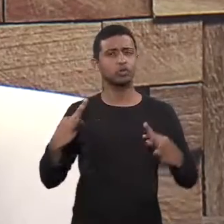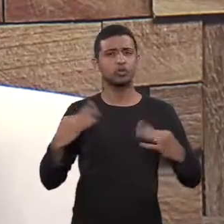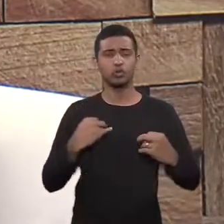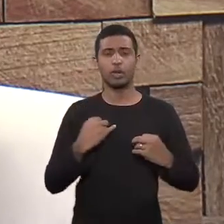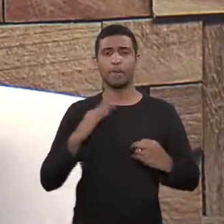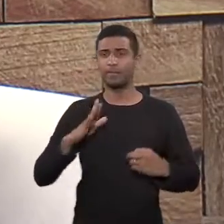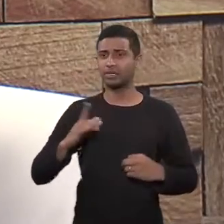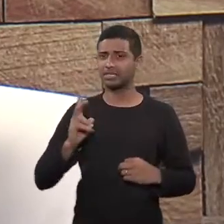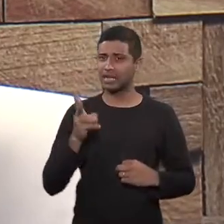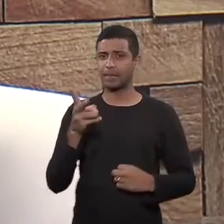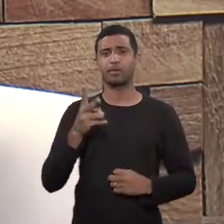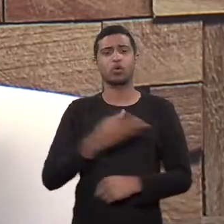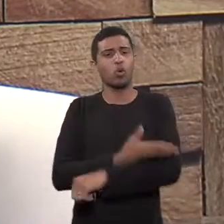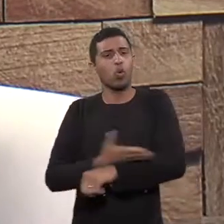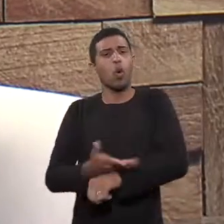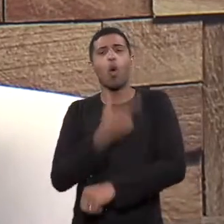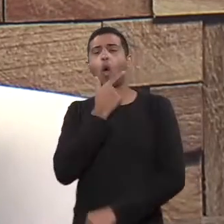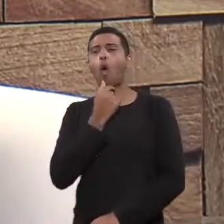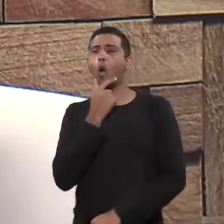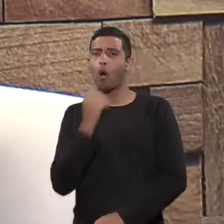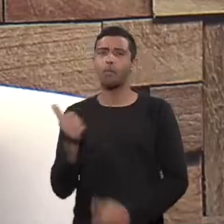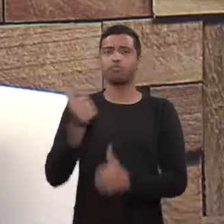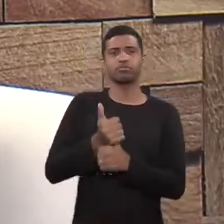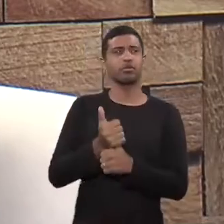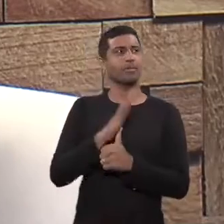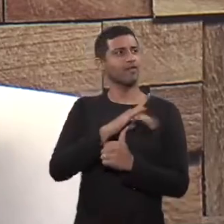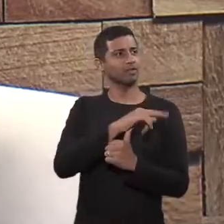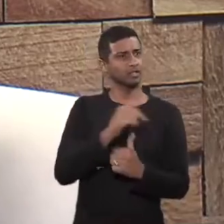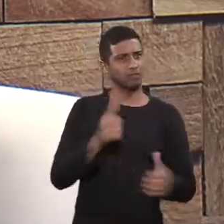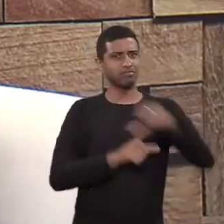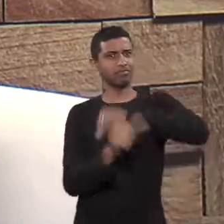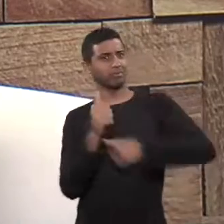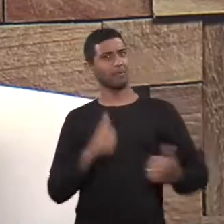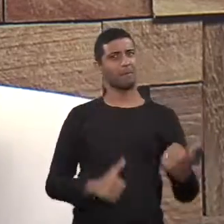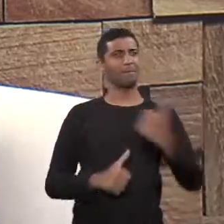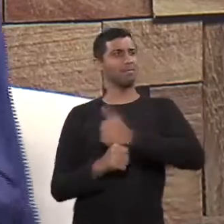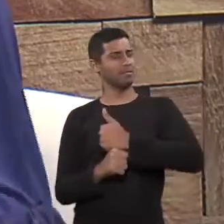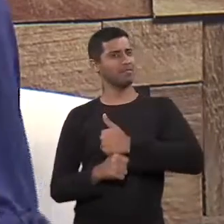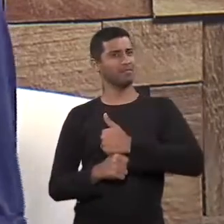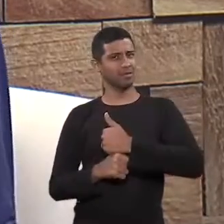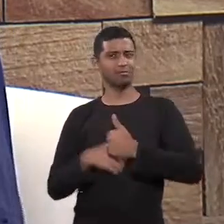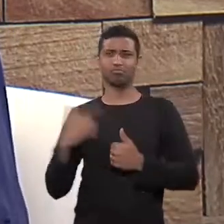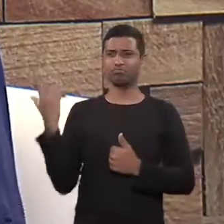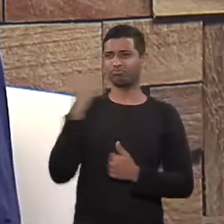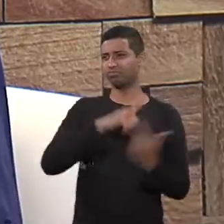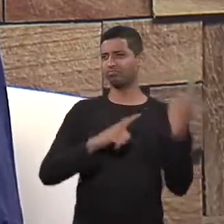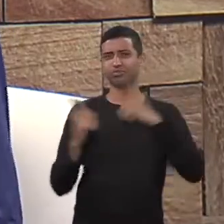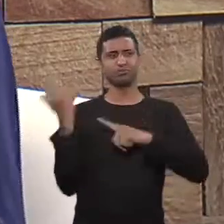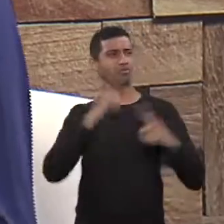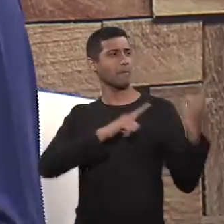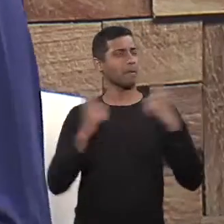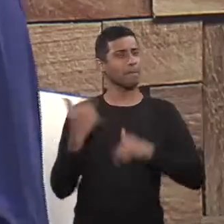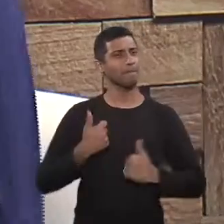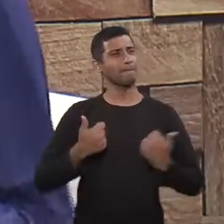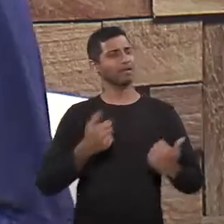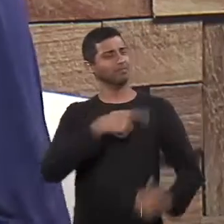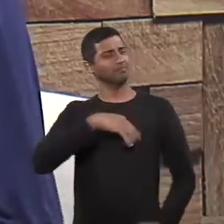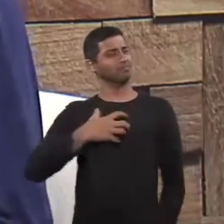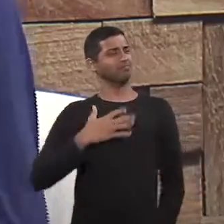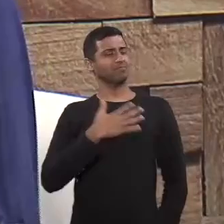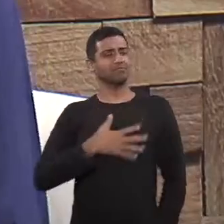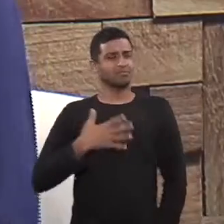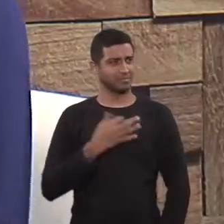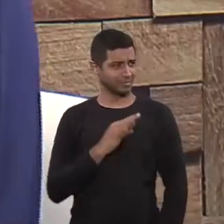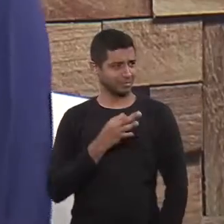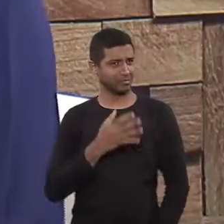maioria, são ocupados por homens. Não é? E você está lá desbravando esse universo para a nossa